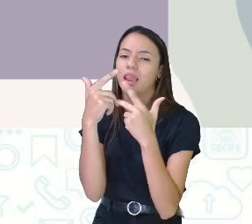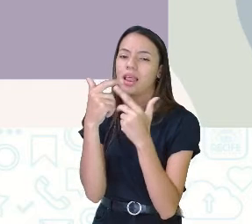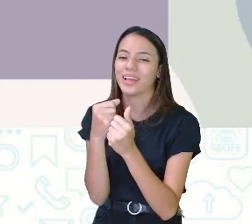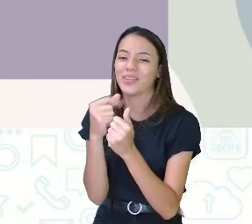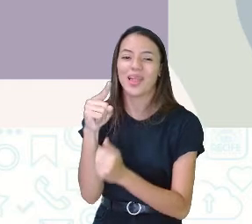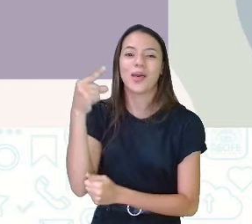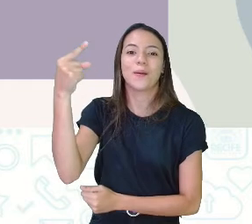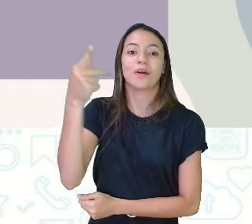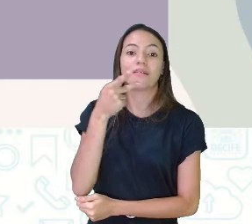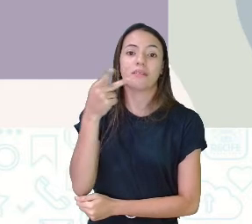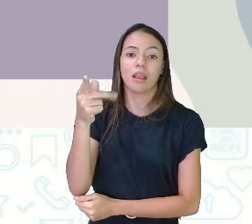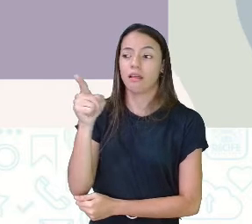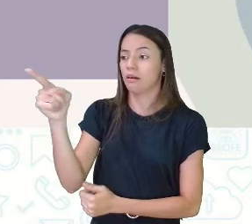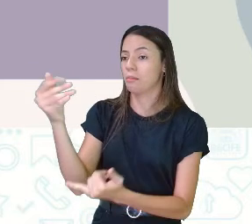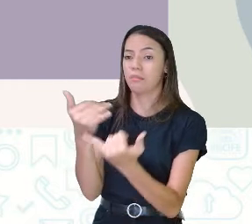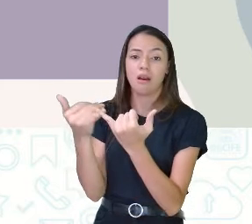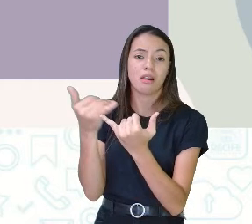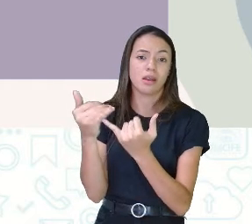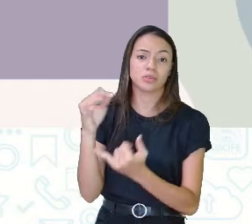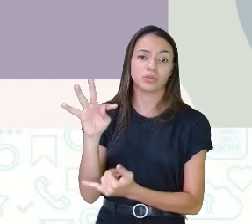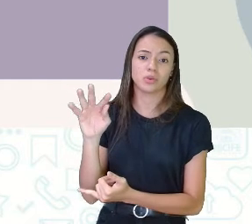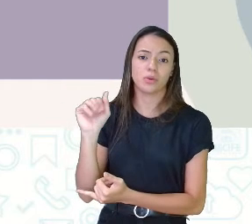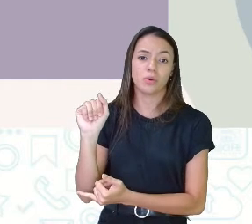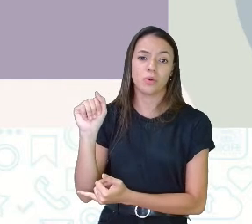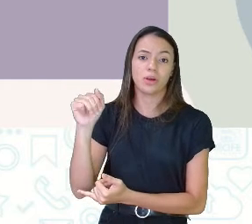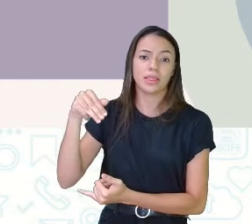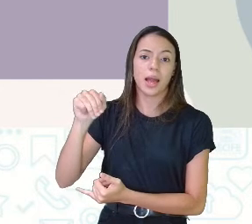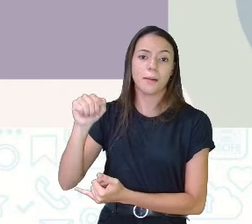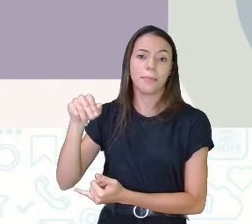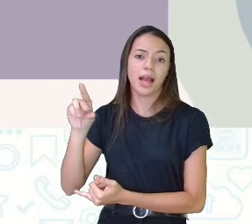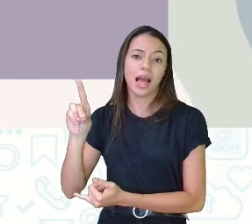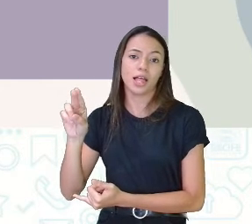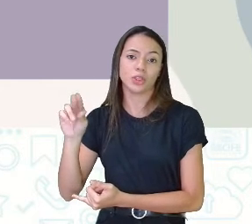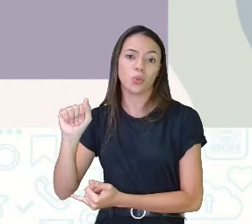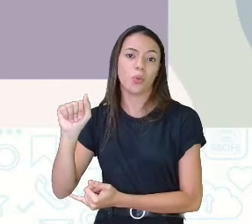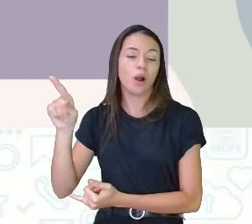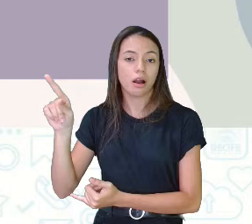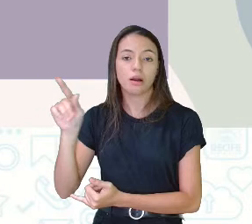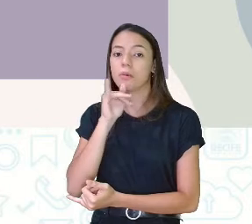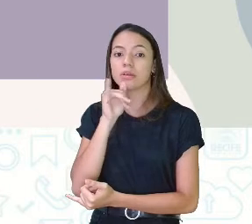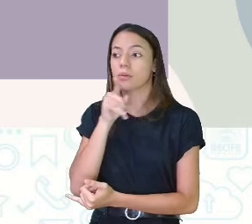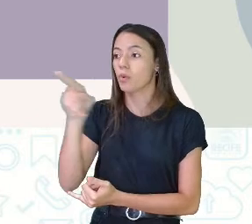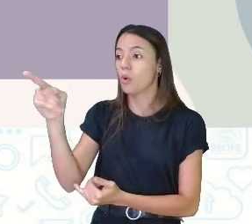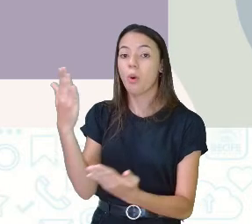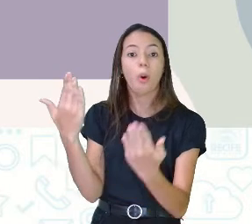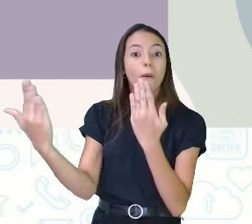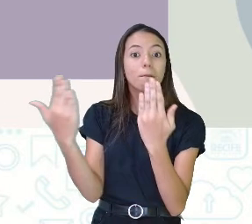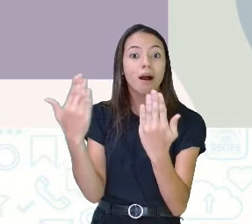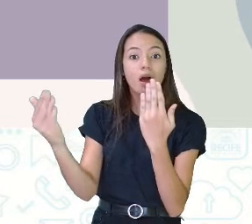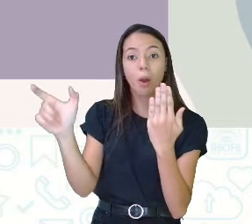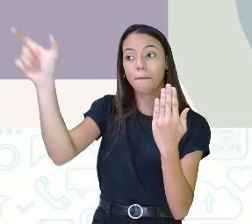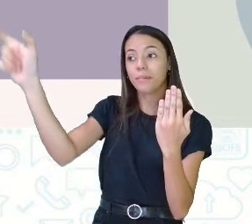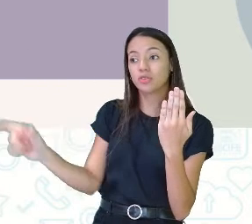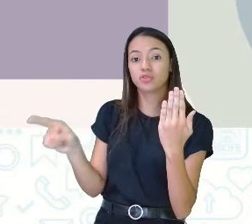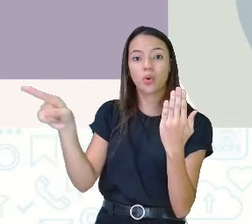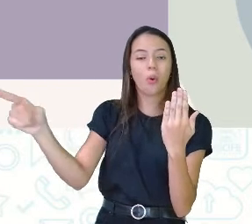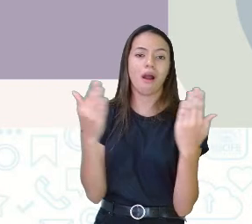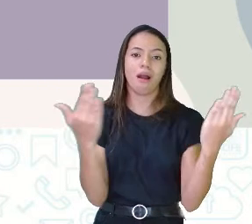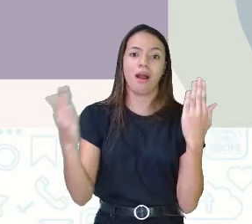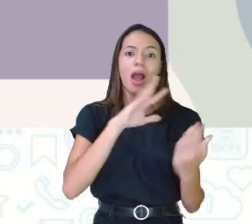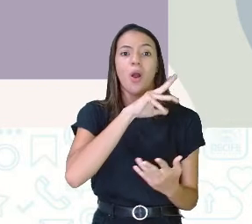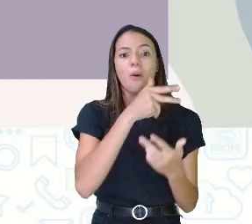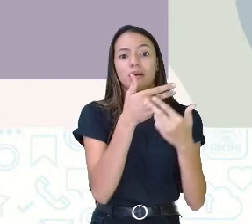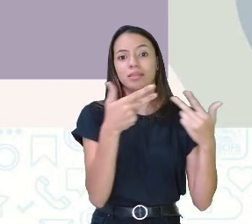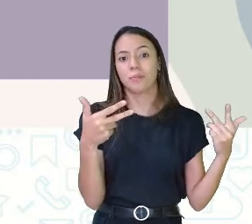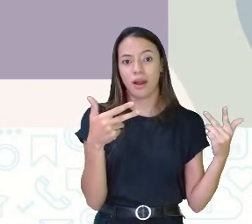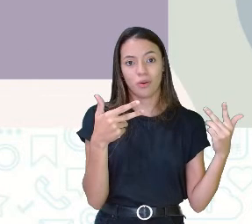você parece um tamanduá. A comparação aqui entre o indivíduo e um tamanduá deixa muito claro que